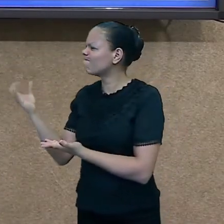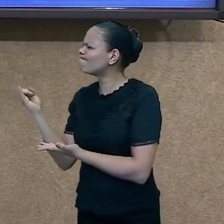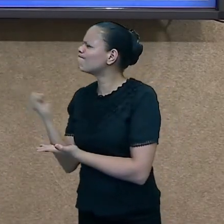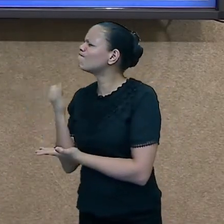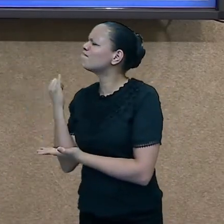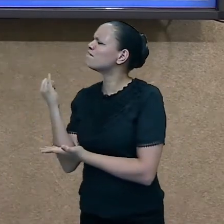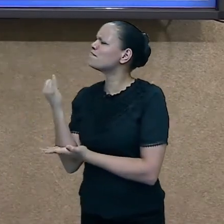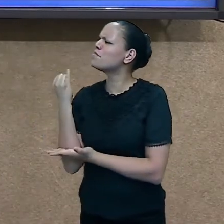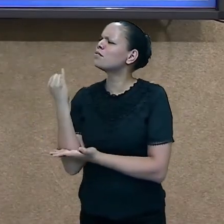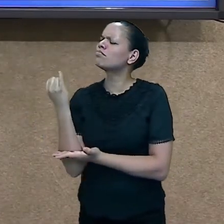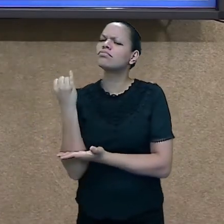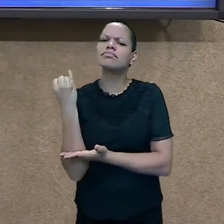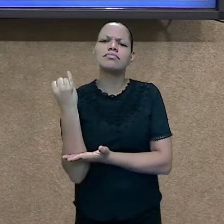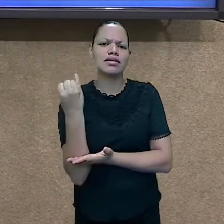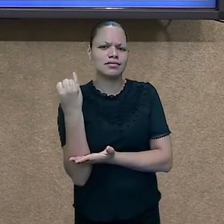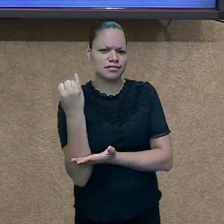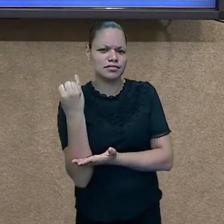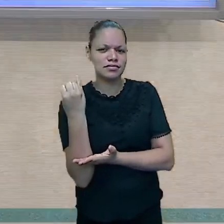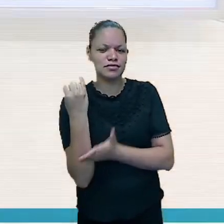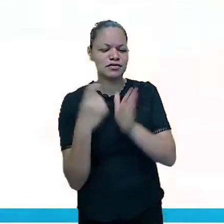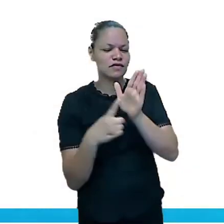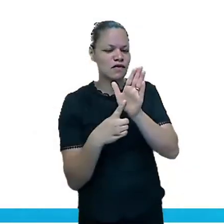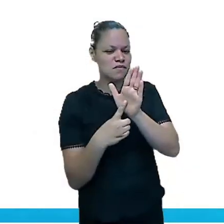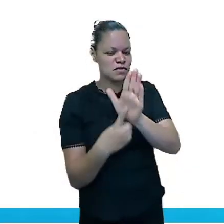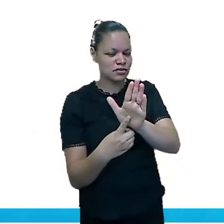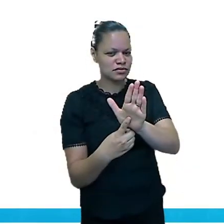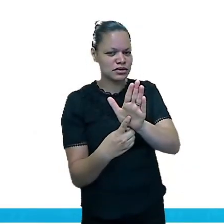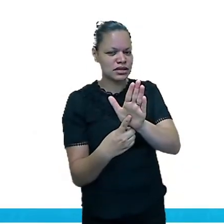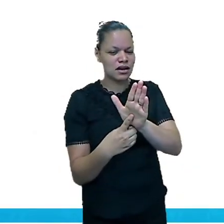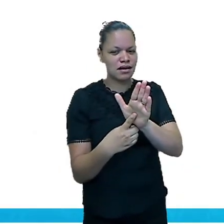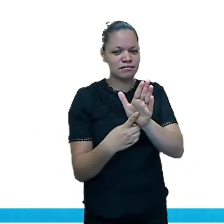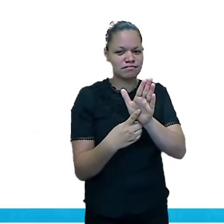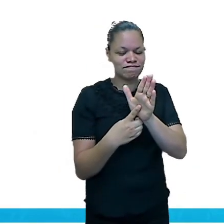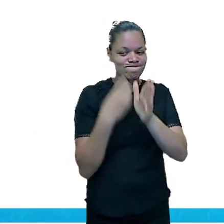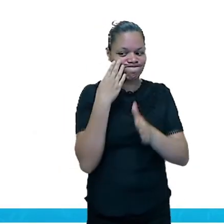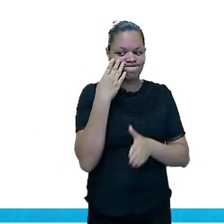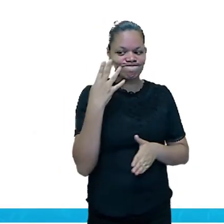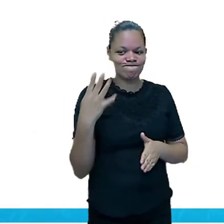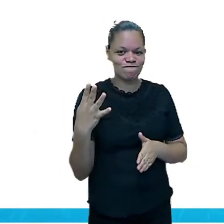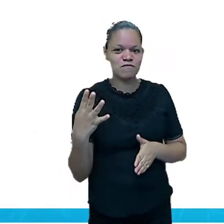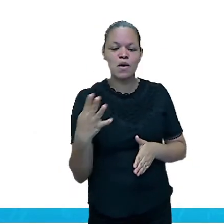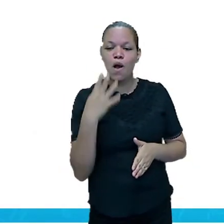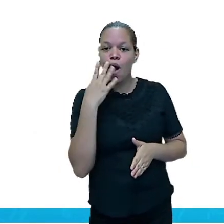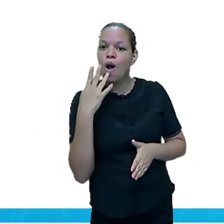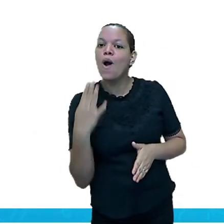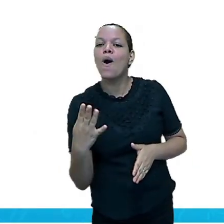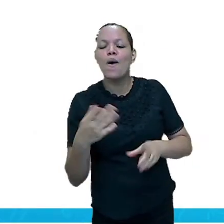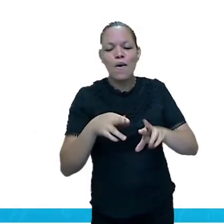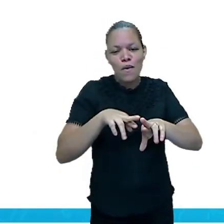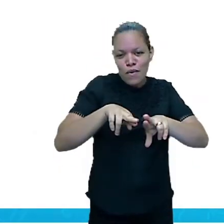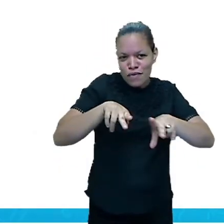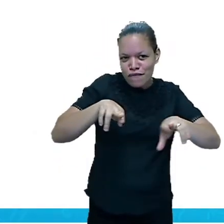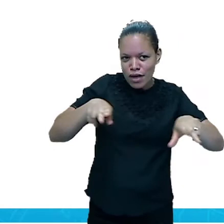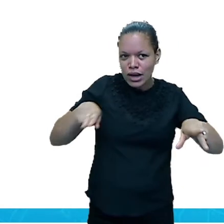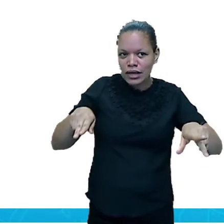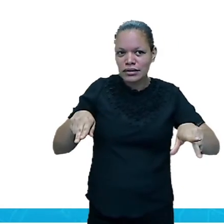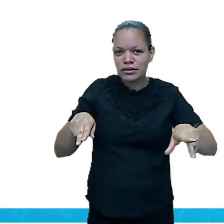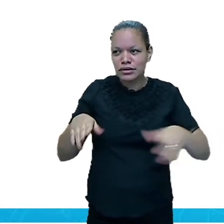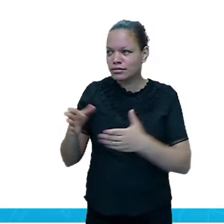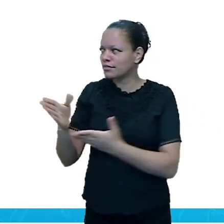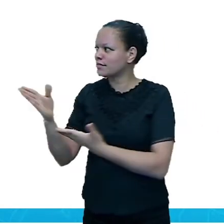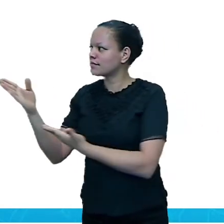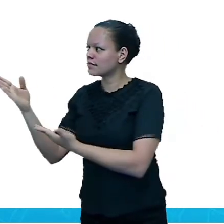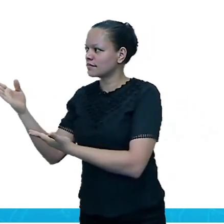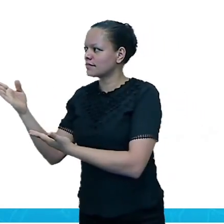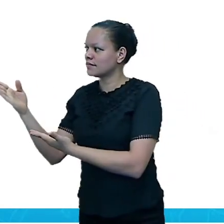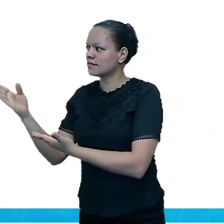até colocar de uma outra cor. A letra I, ela só vai aparecer antes da letra V